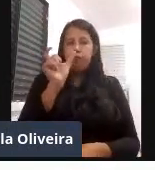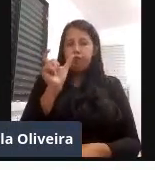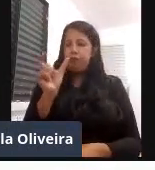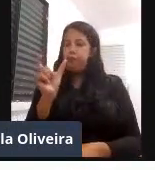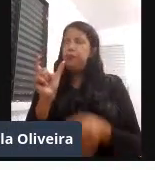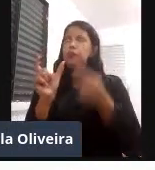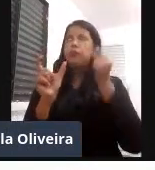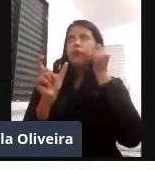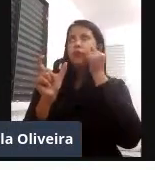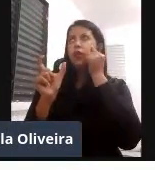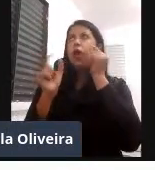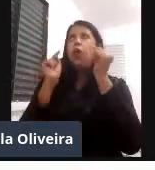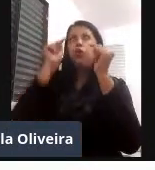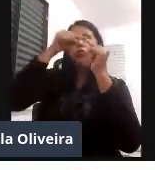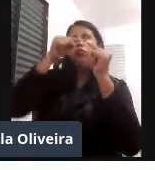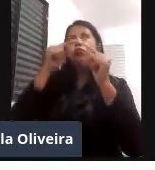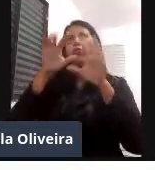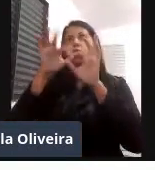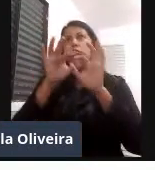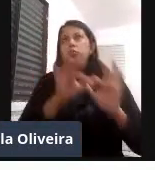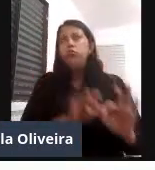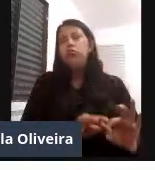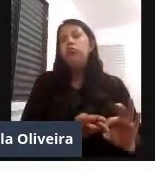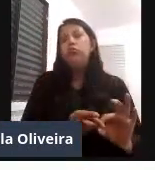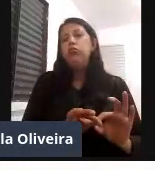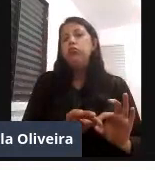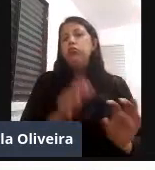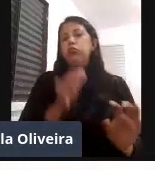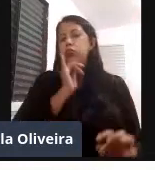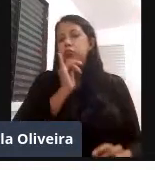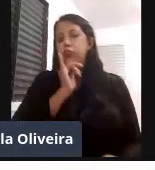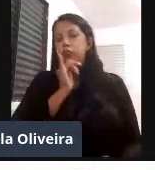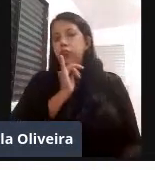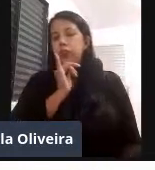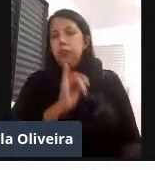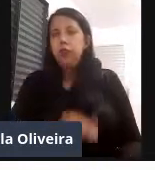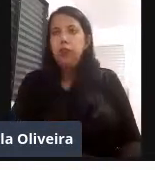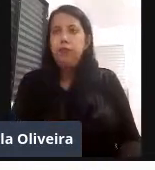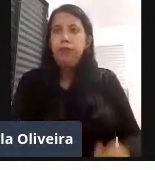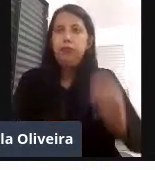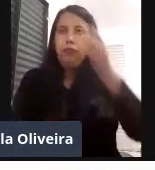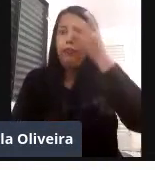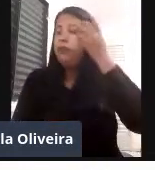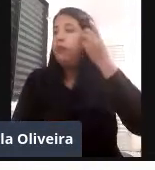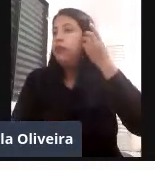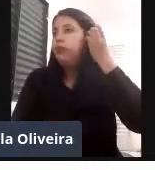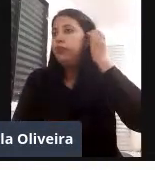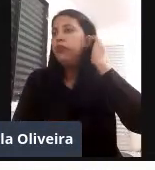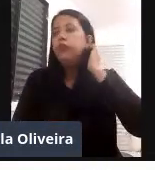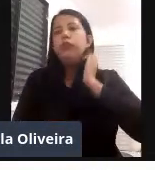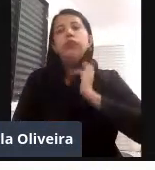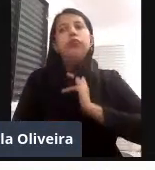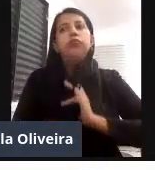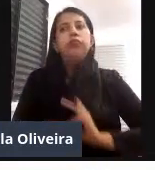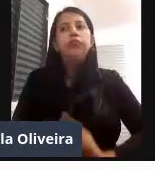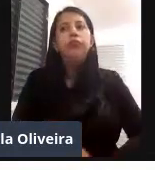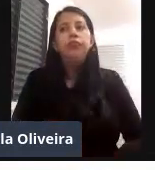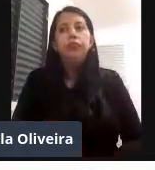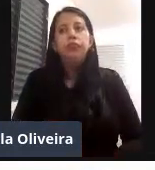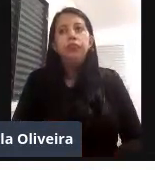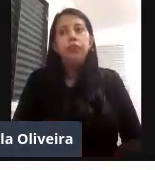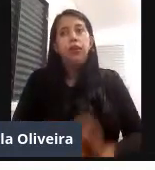nas bases de dados, vocês vão ver que a base de dados é muito importante, com certeza, mas você também